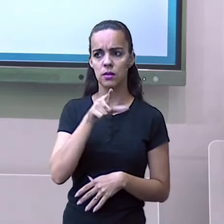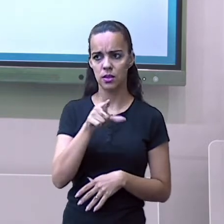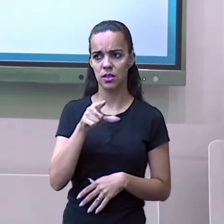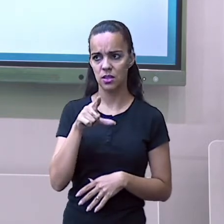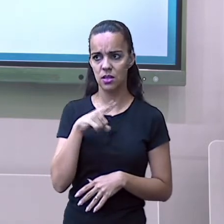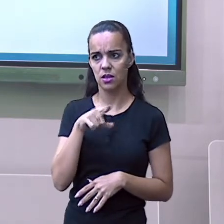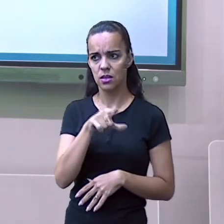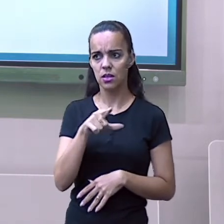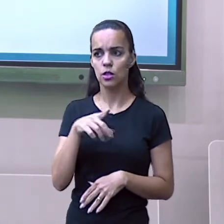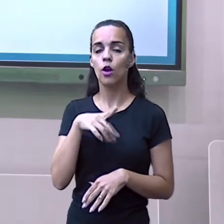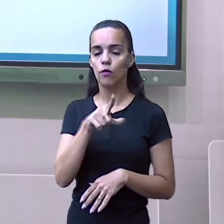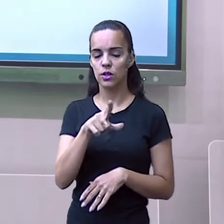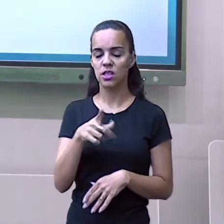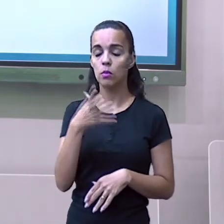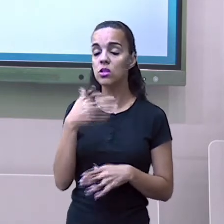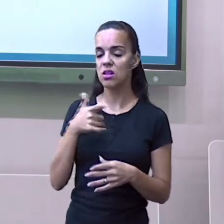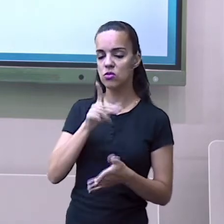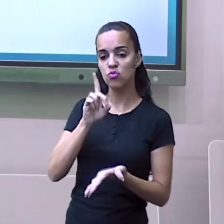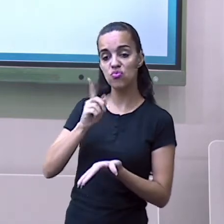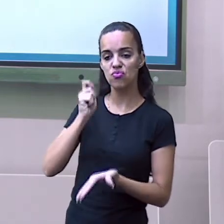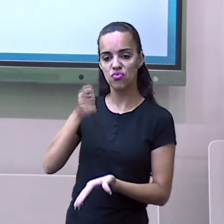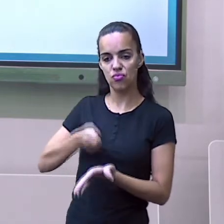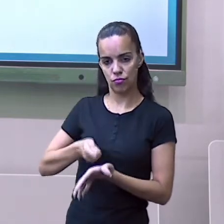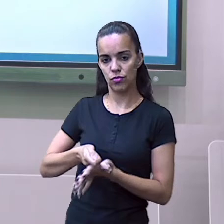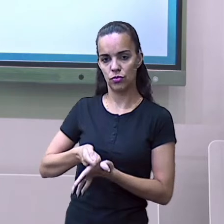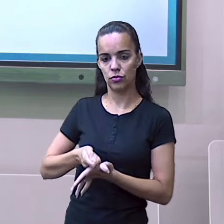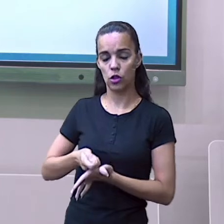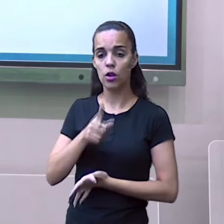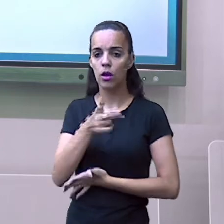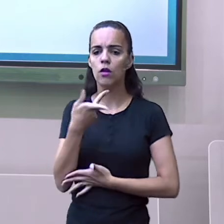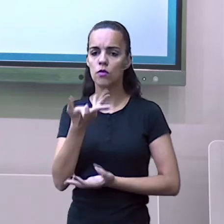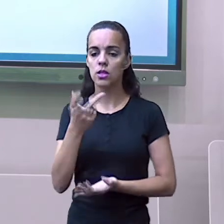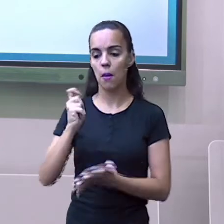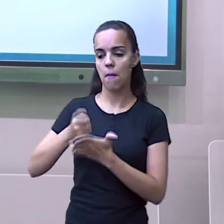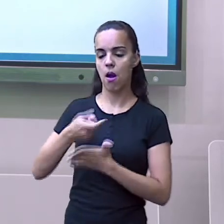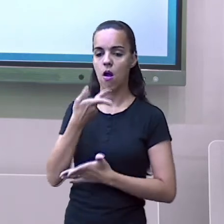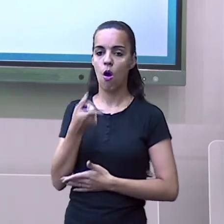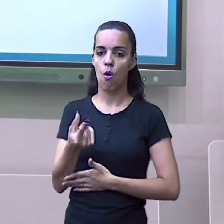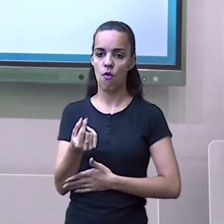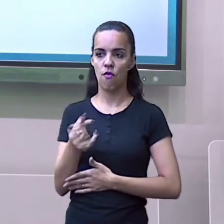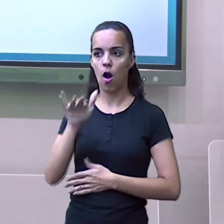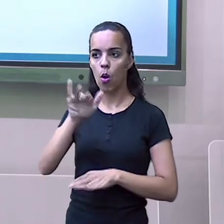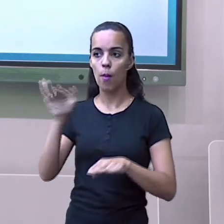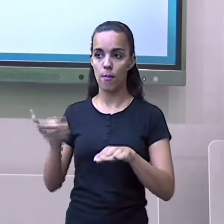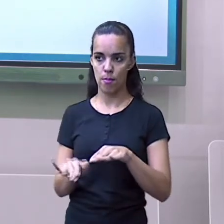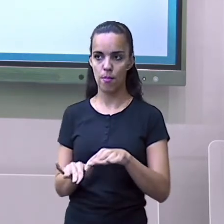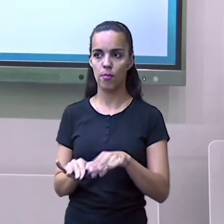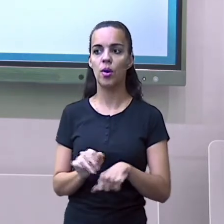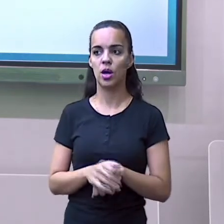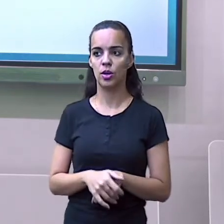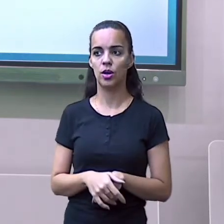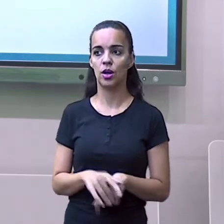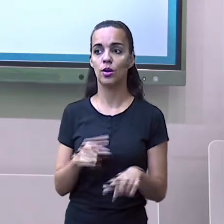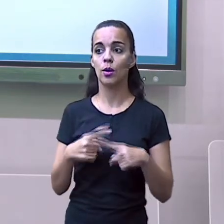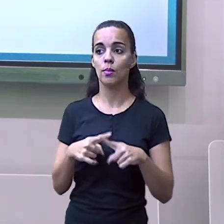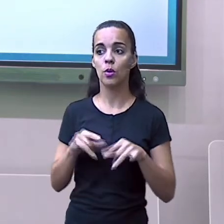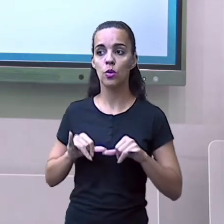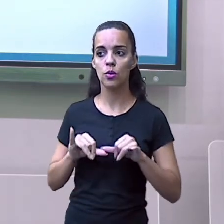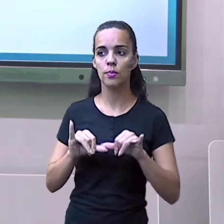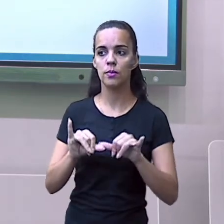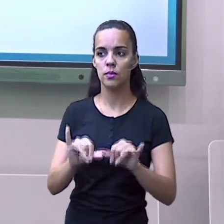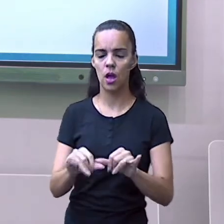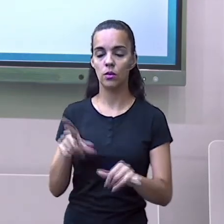você pode exigir a pagar o menor valor daquele produto? Isso mesmo, o supermercado